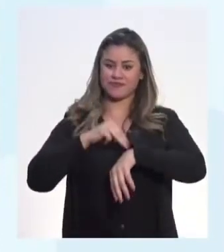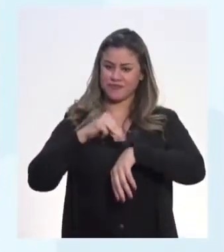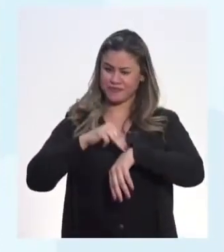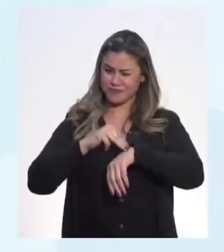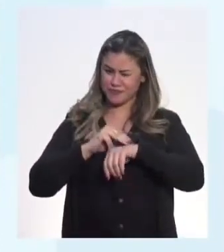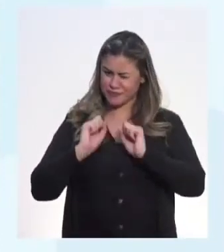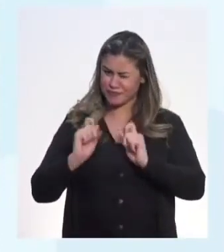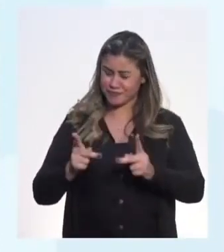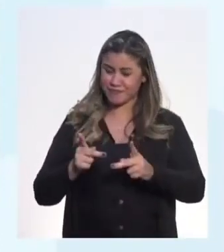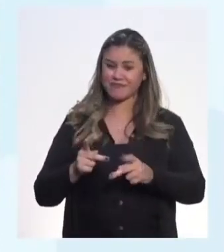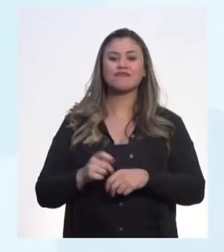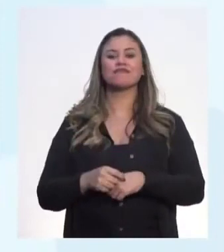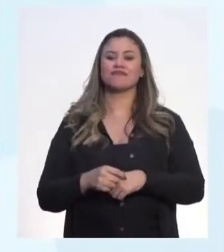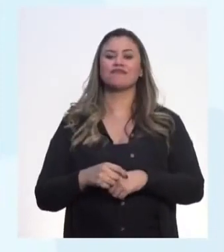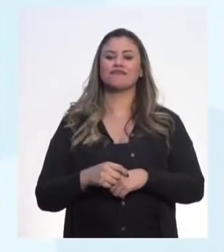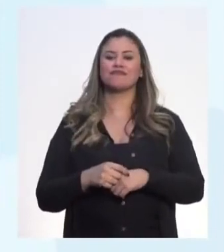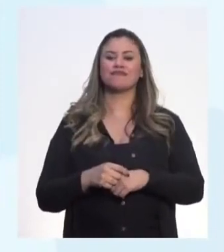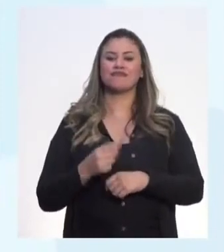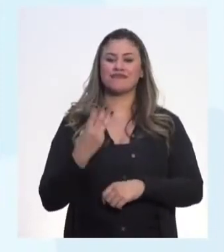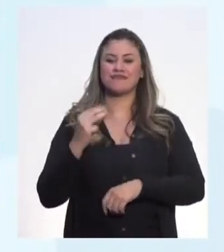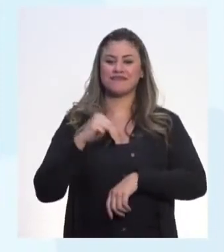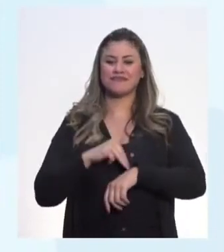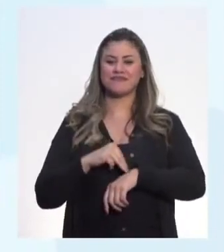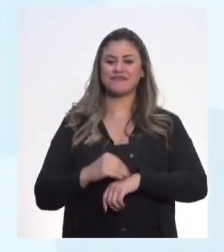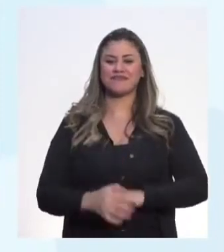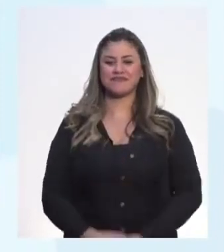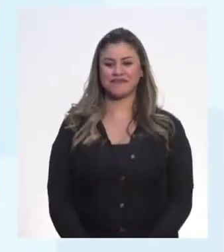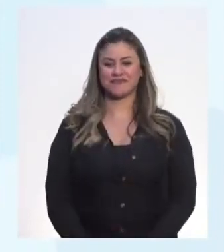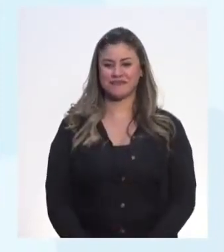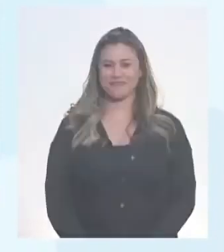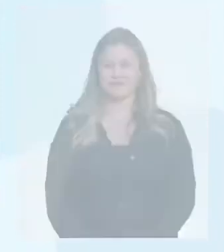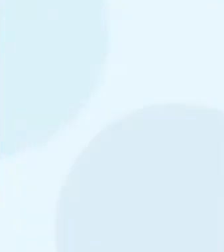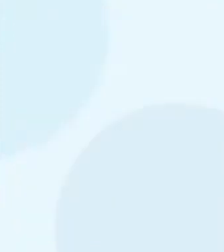minutinhos para eles ok beleza vamo essa